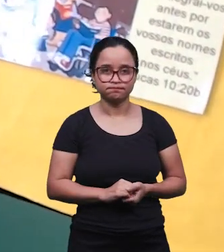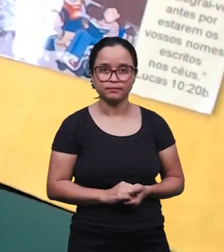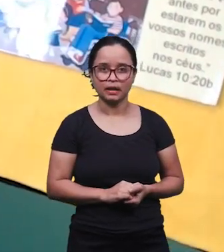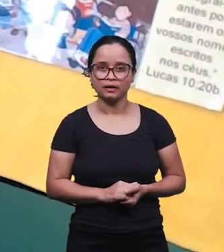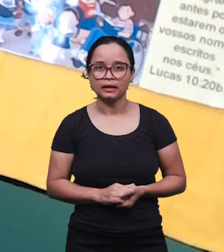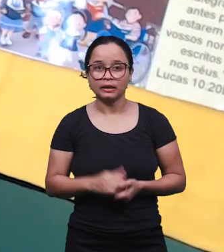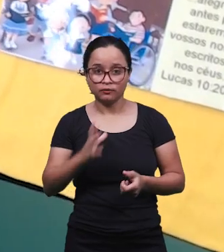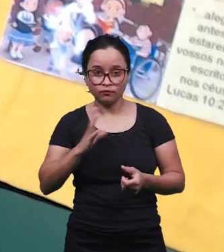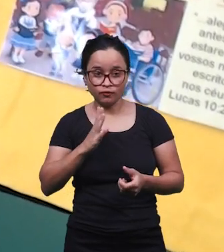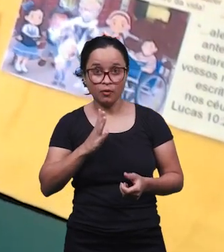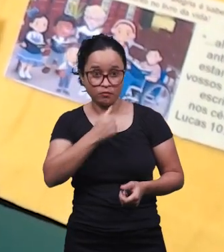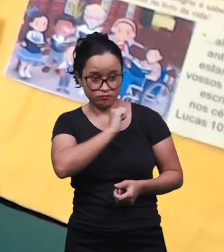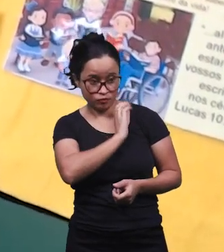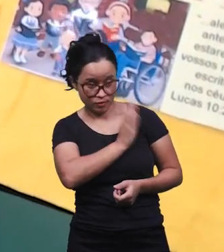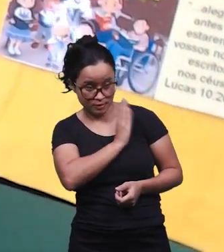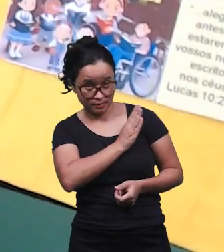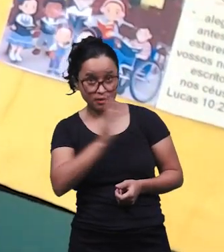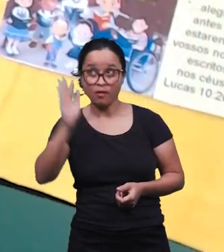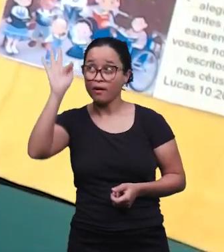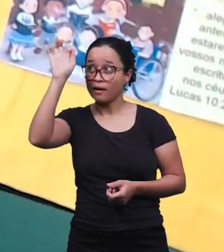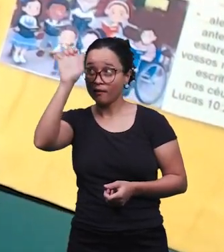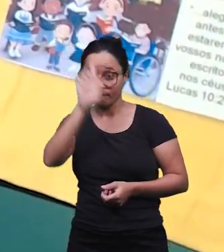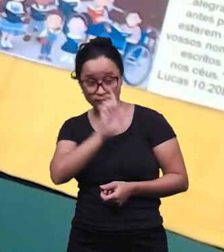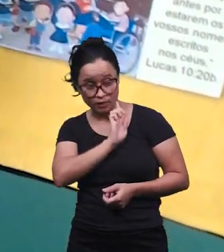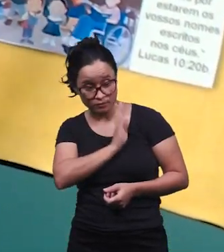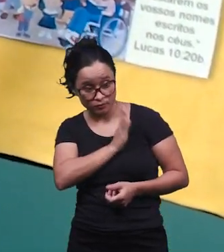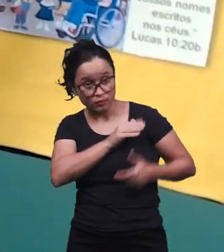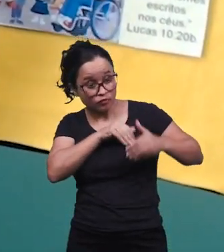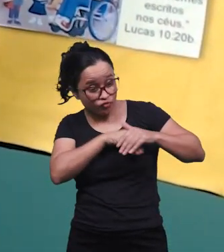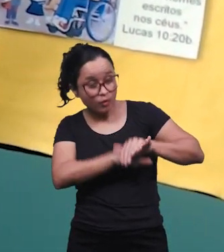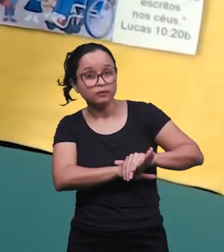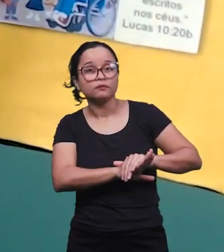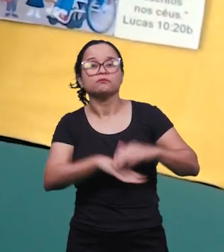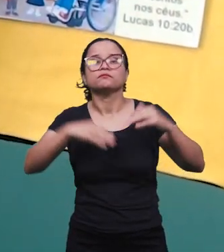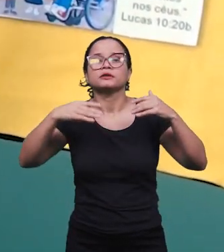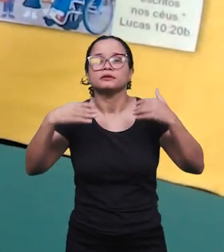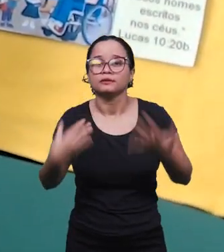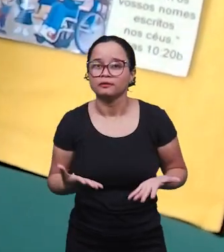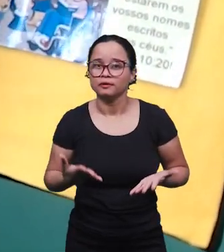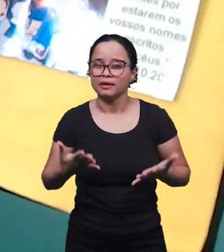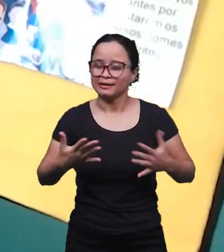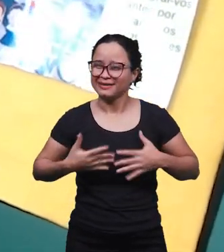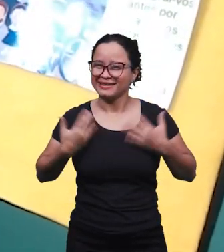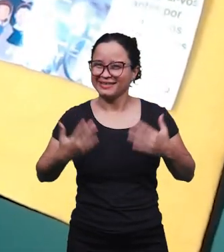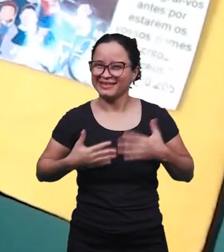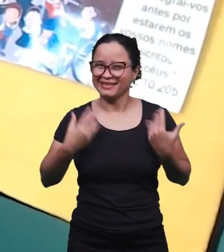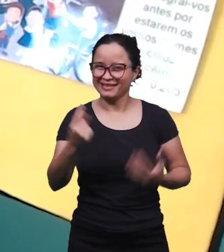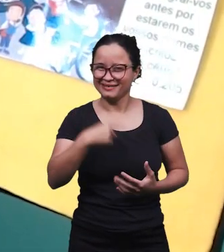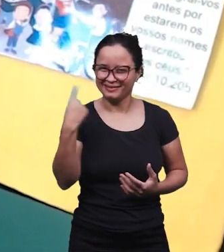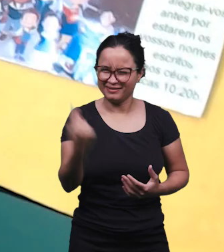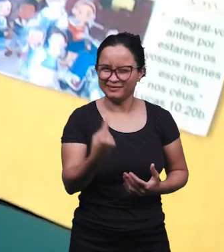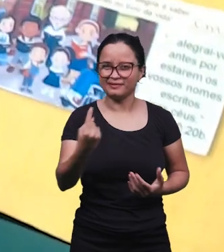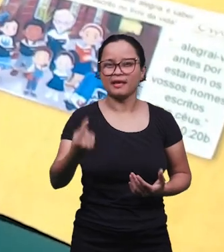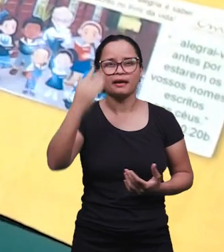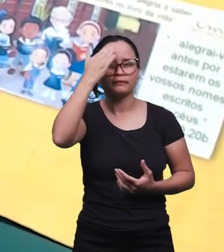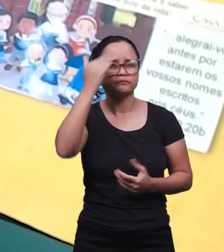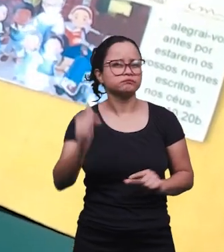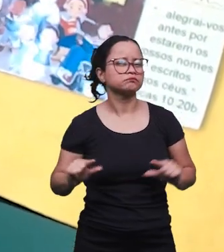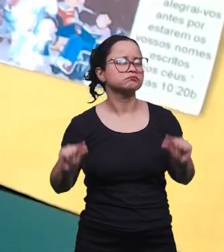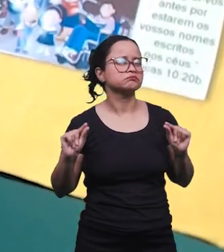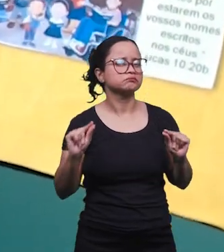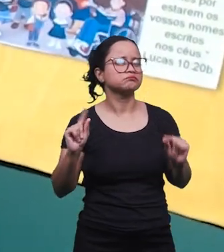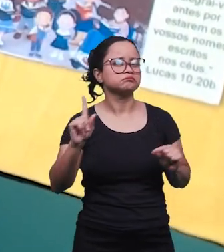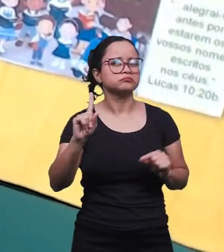Vamos guardar a fé no nosso coração. Isso mesmo. Nossa maior alegria é o